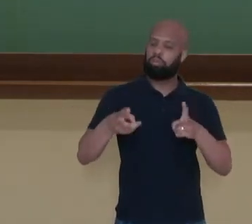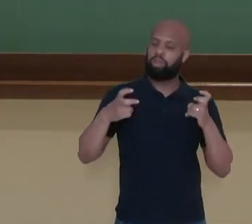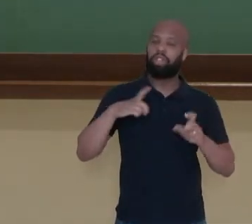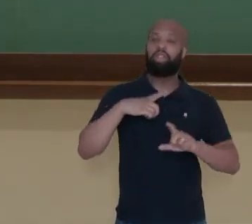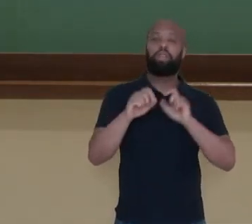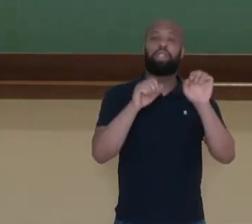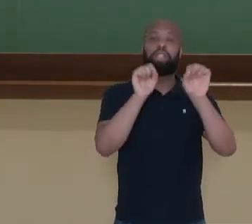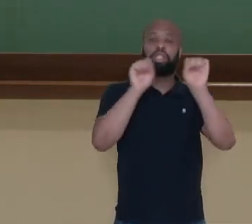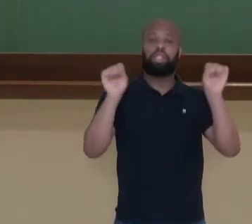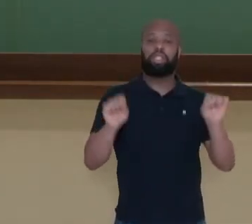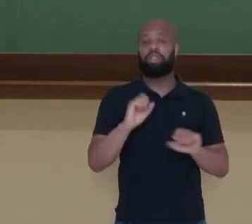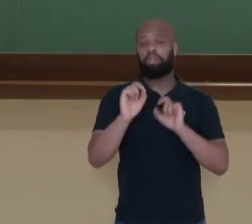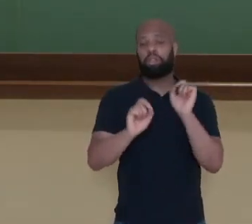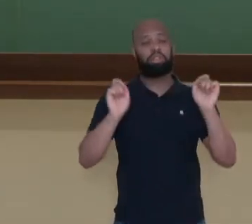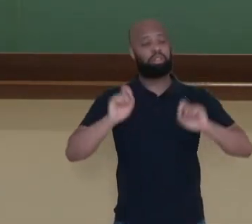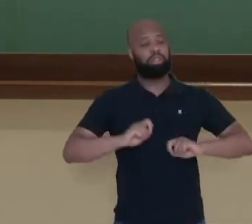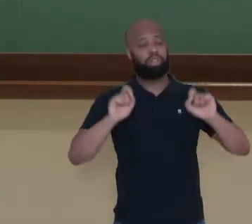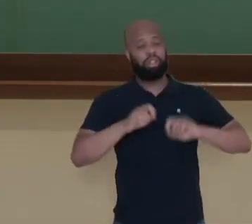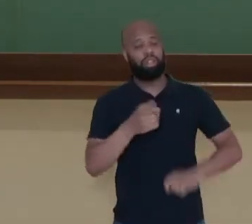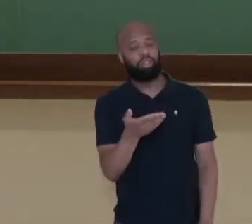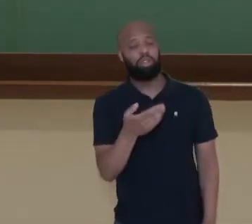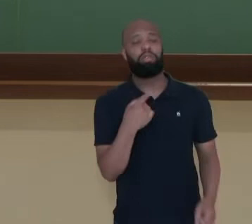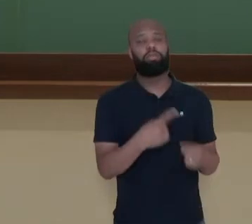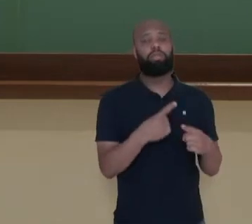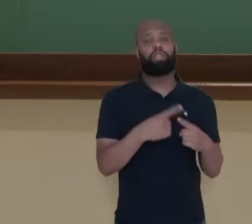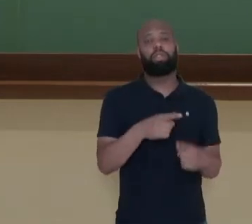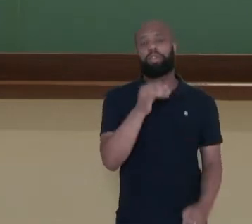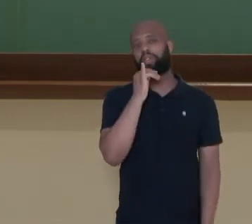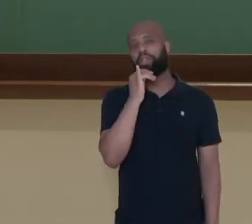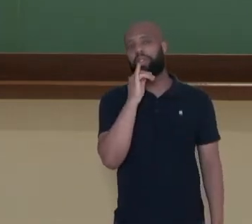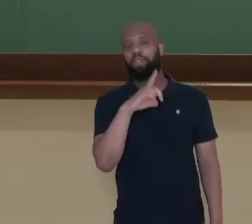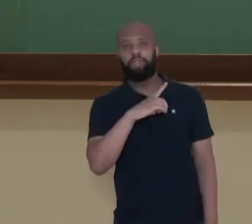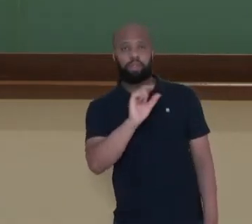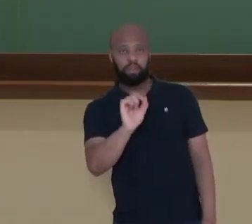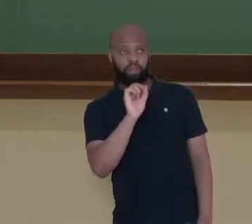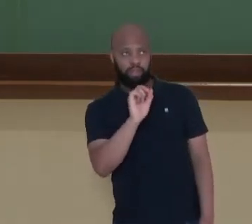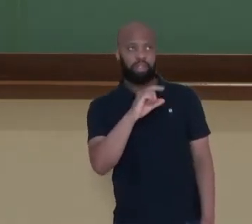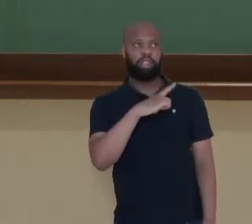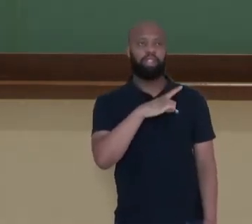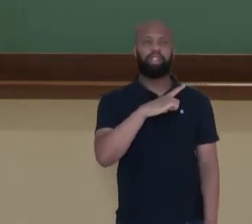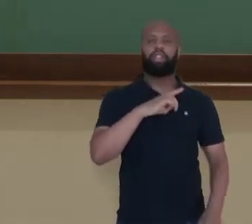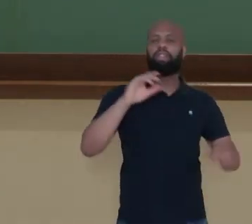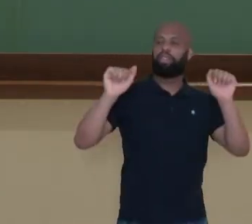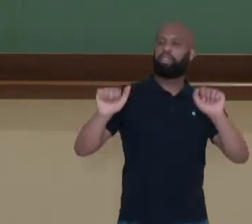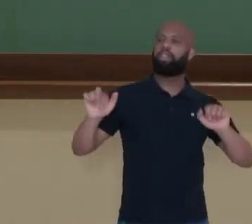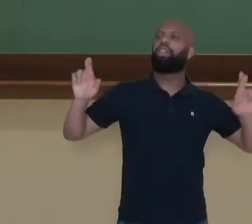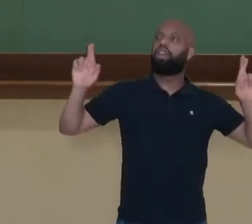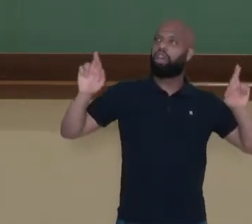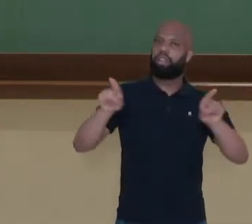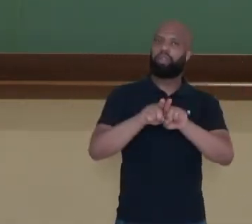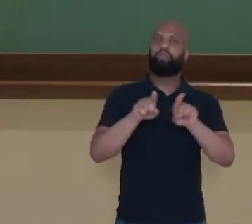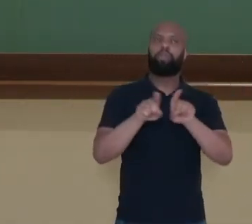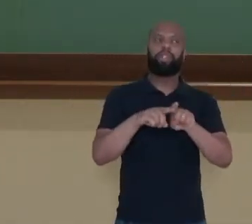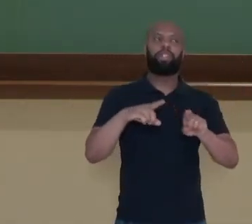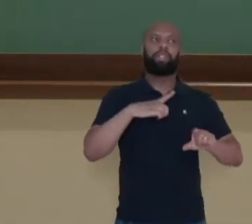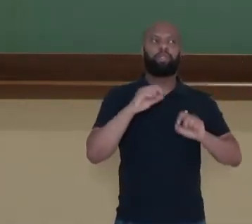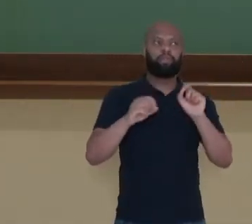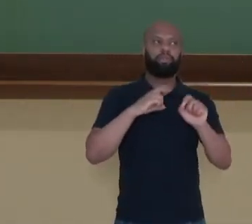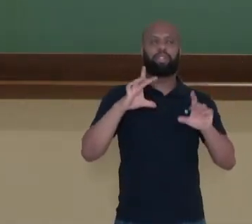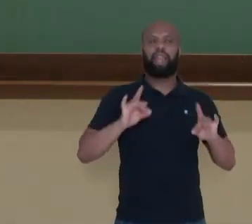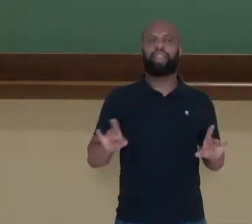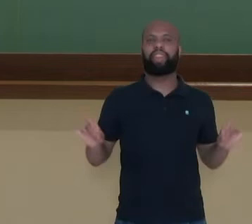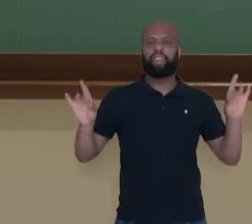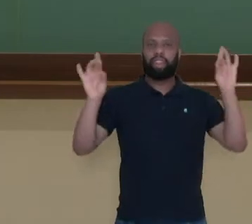em que é praticamente possível isso, porque nós temos, por exemplo, ar, nós temos fluido, nós temos, né,